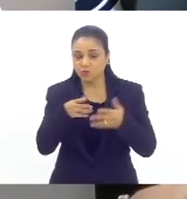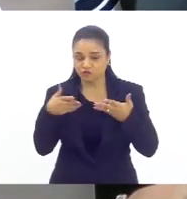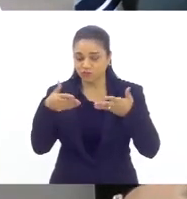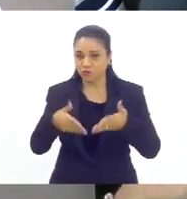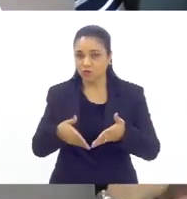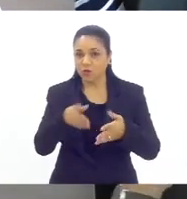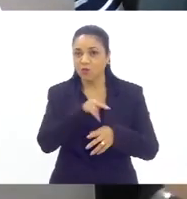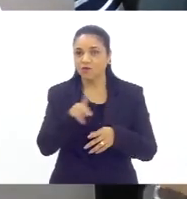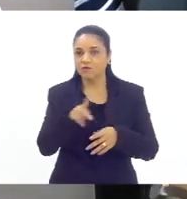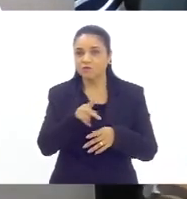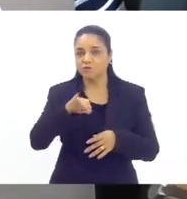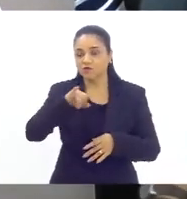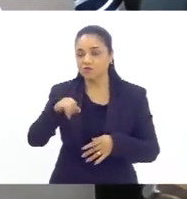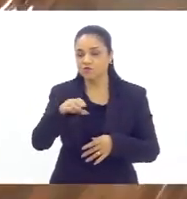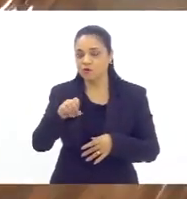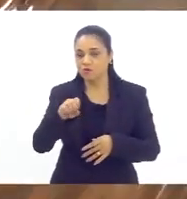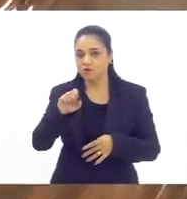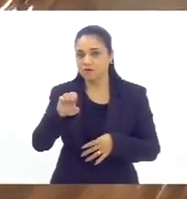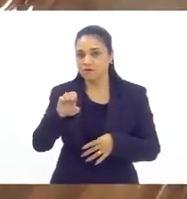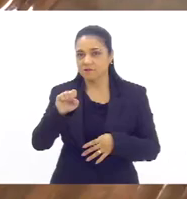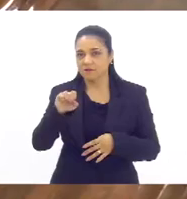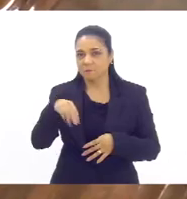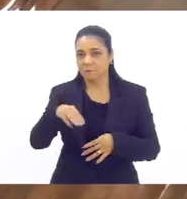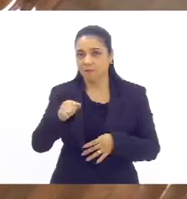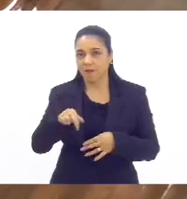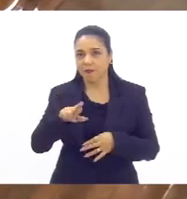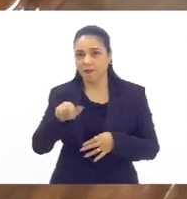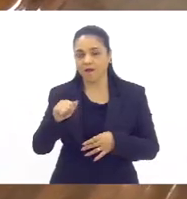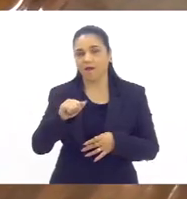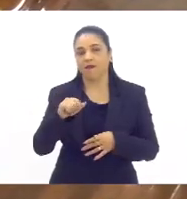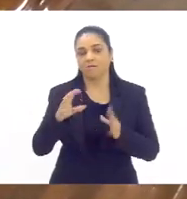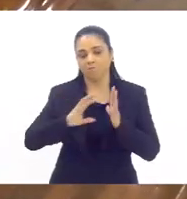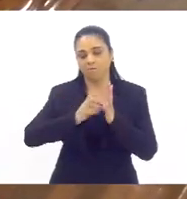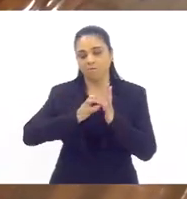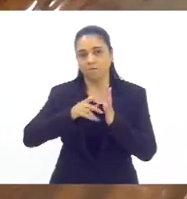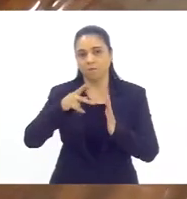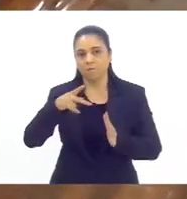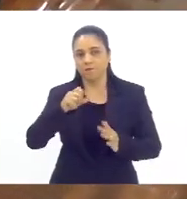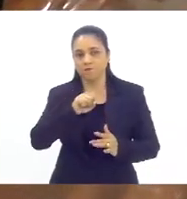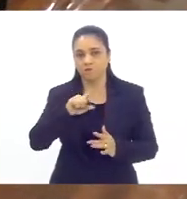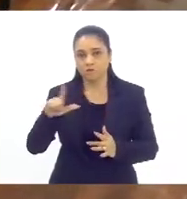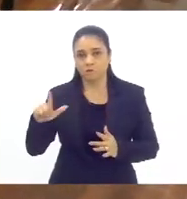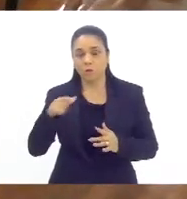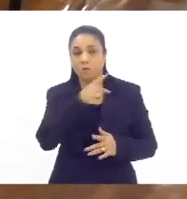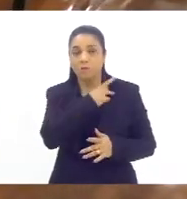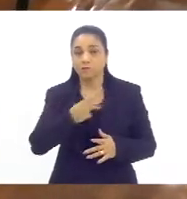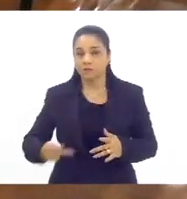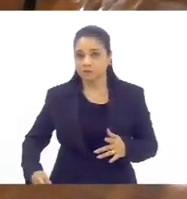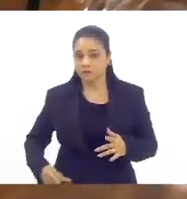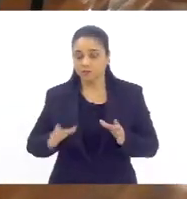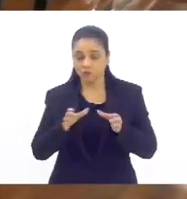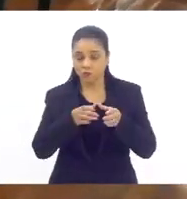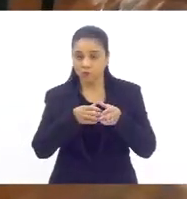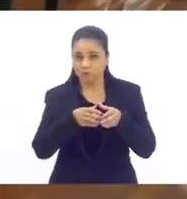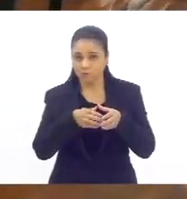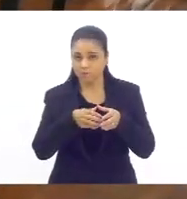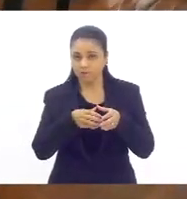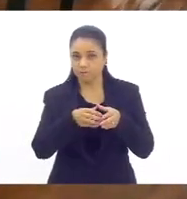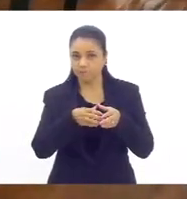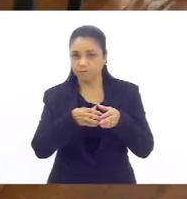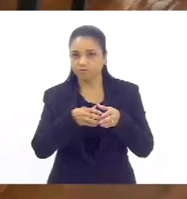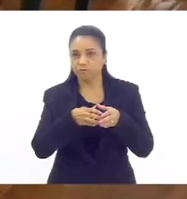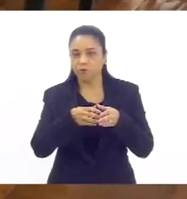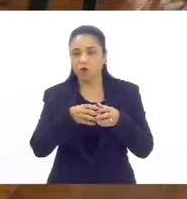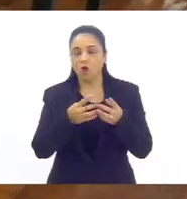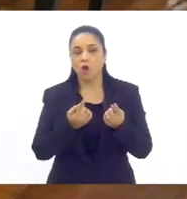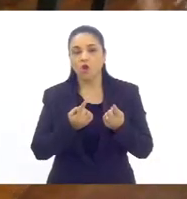palmas para o deputado Professor Josemar do PSOL que é presidente da Comissão contra